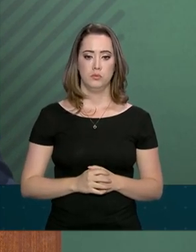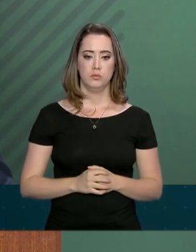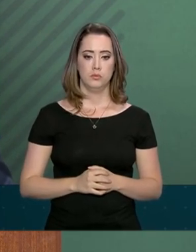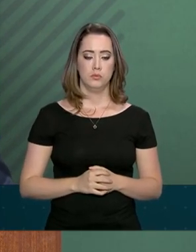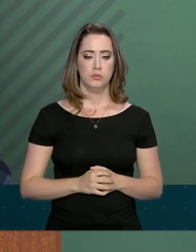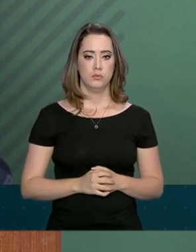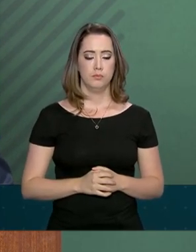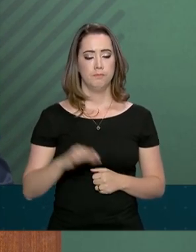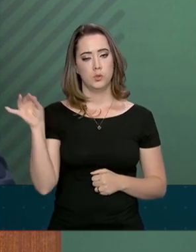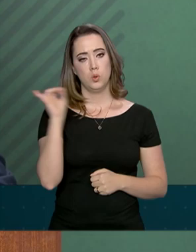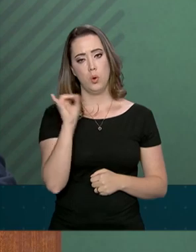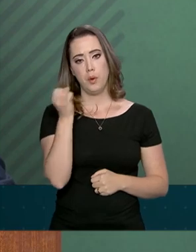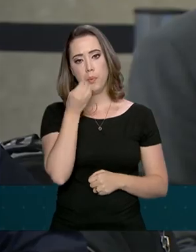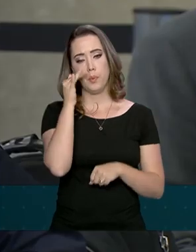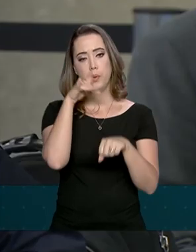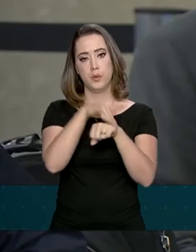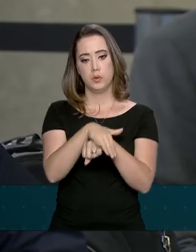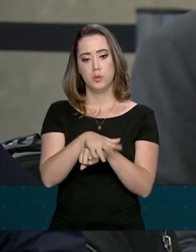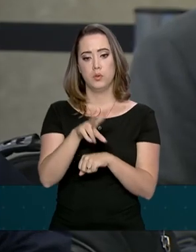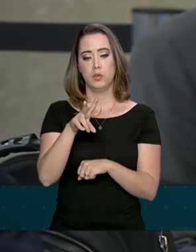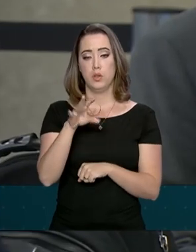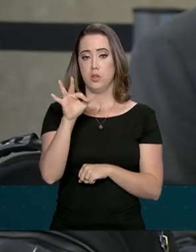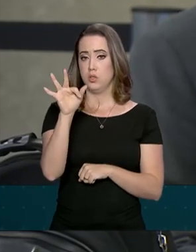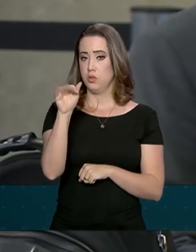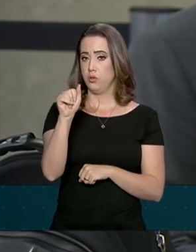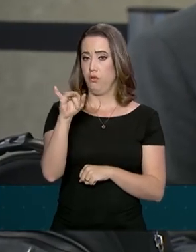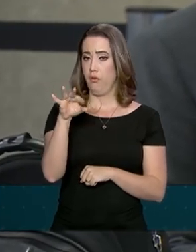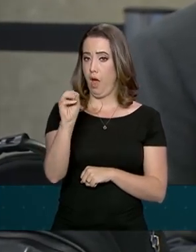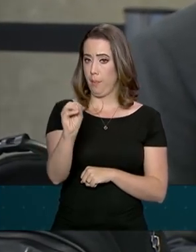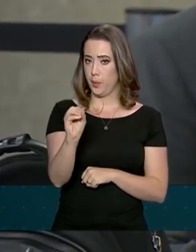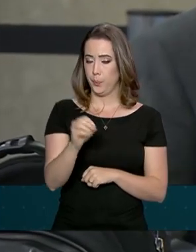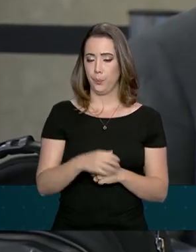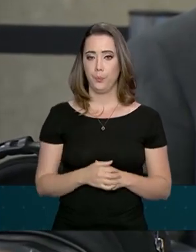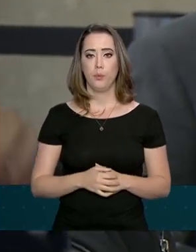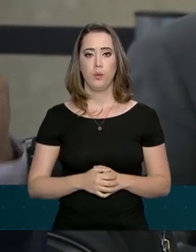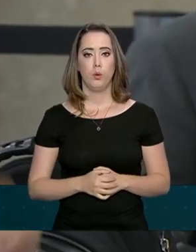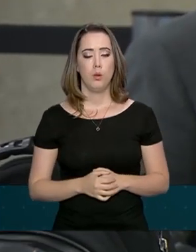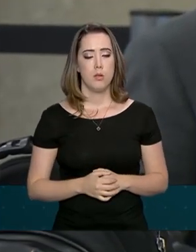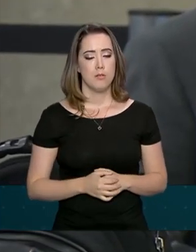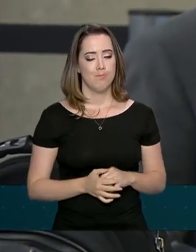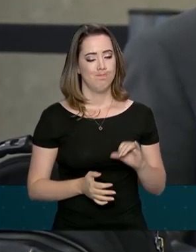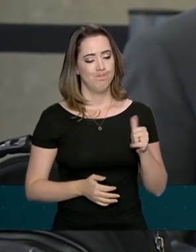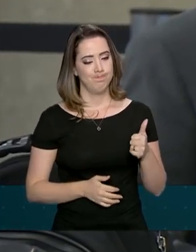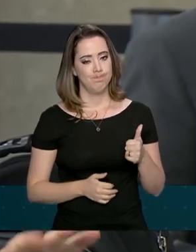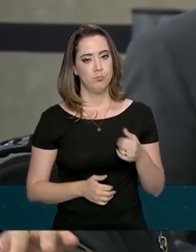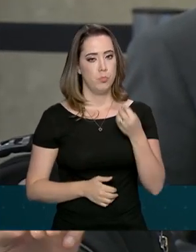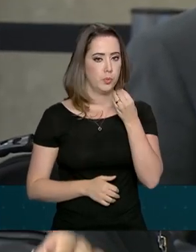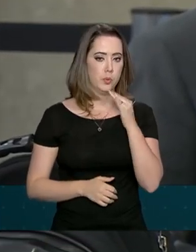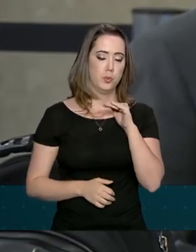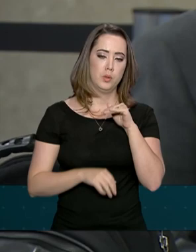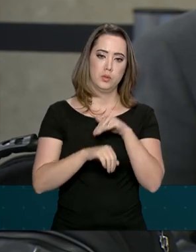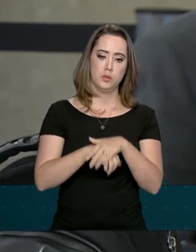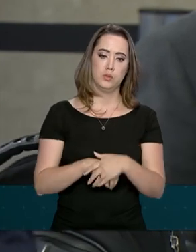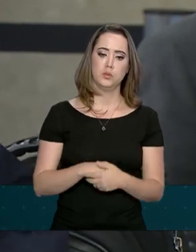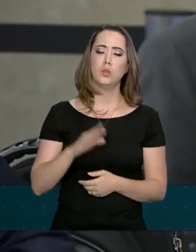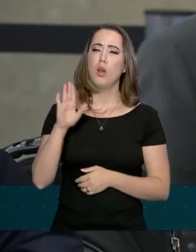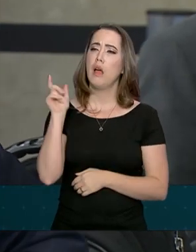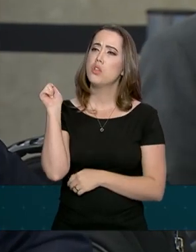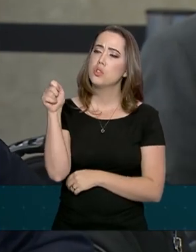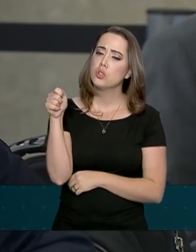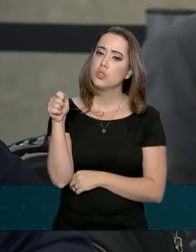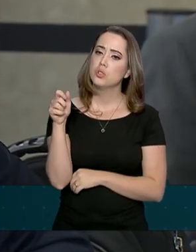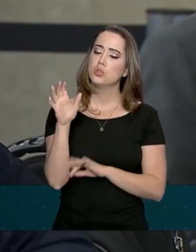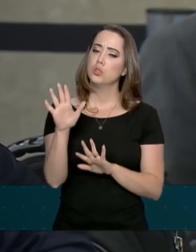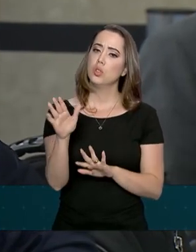à porta voz a biblioteca o valor estava sobre é a argentina só uma o governo é